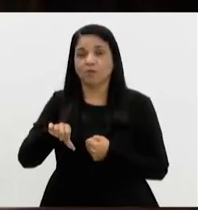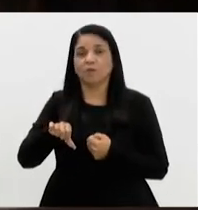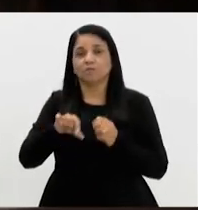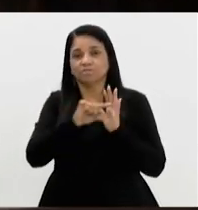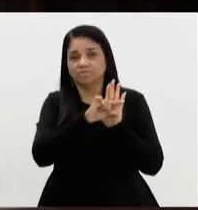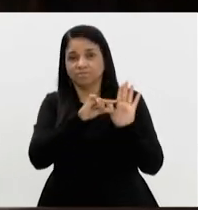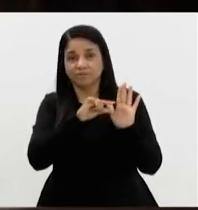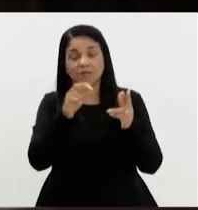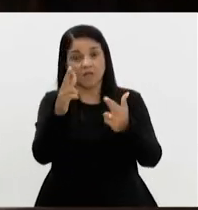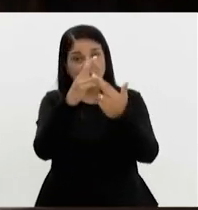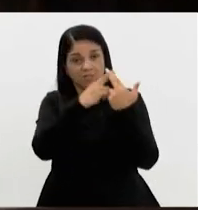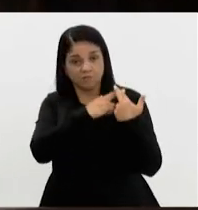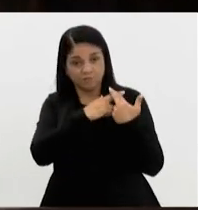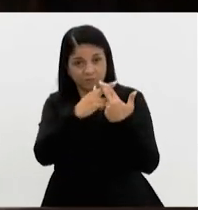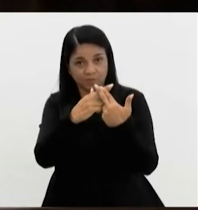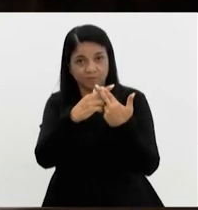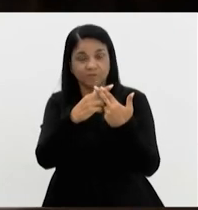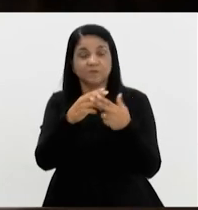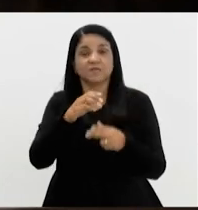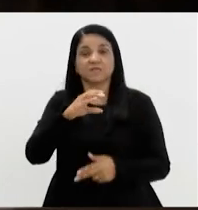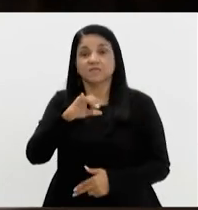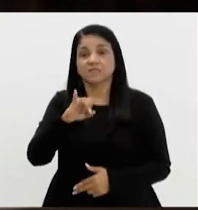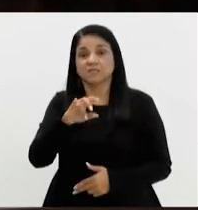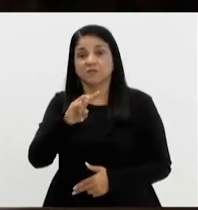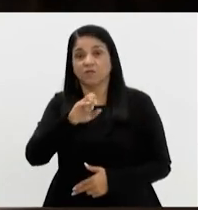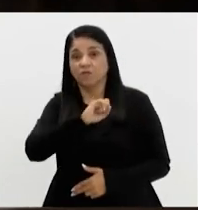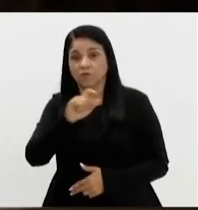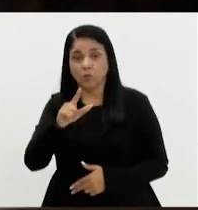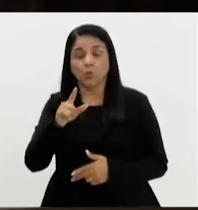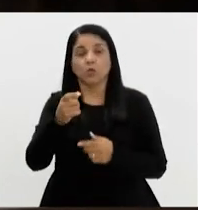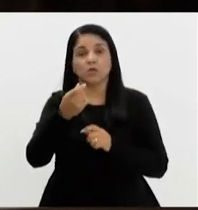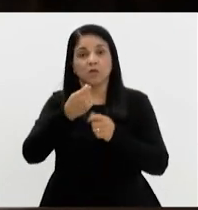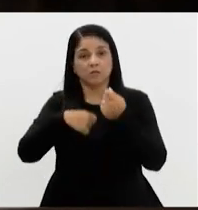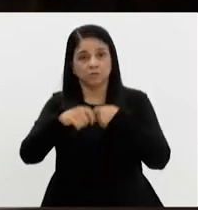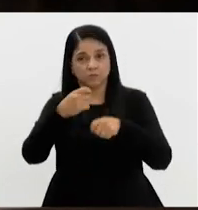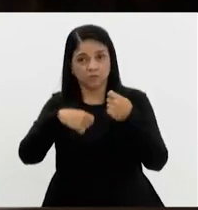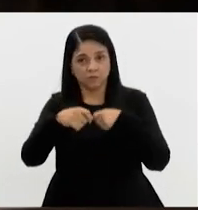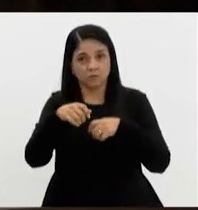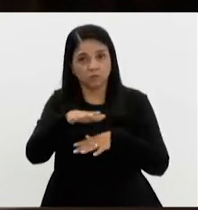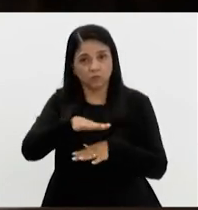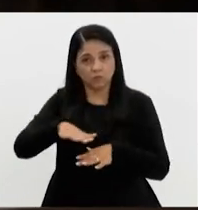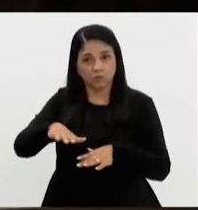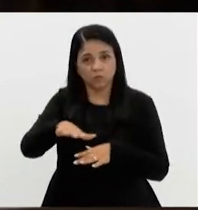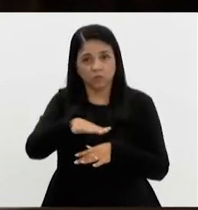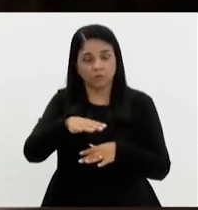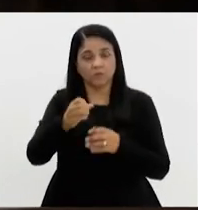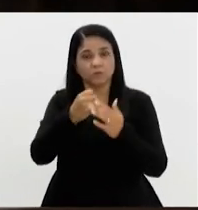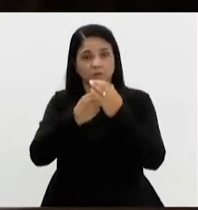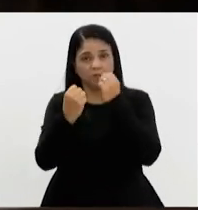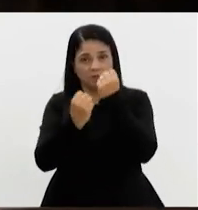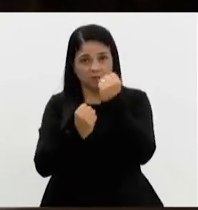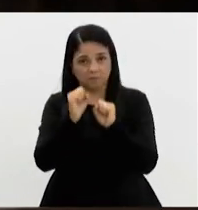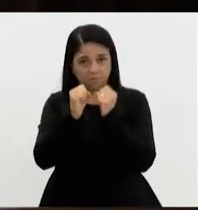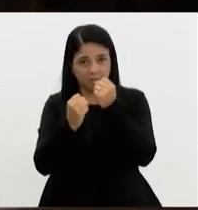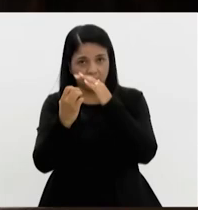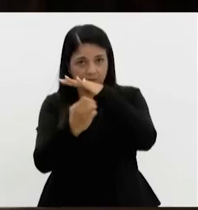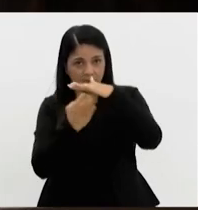uma responsabilidade solidária civil e administrativa no âmbito das empresas